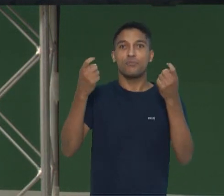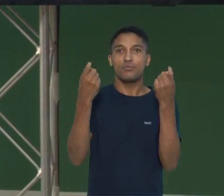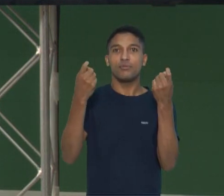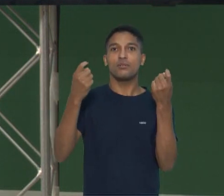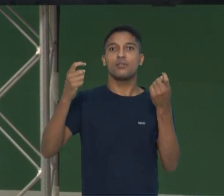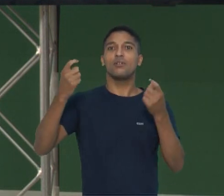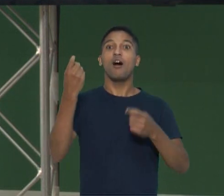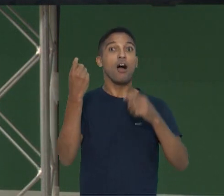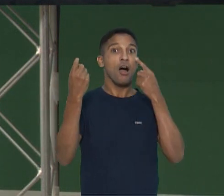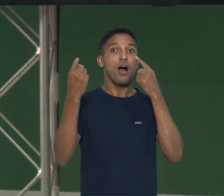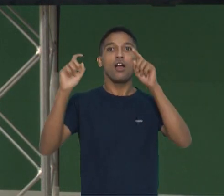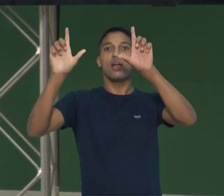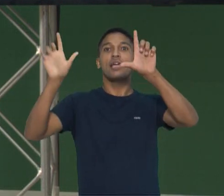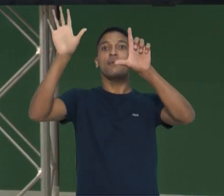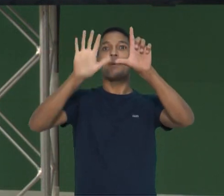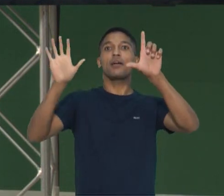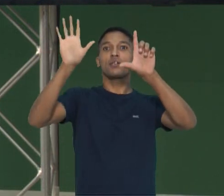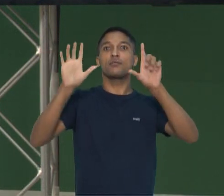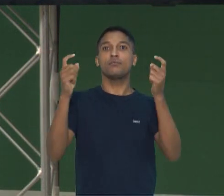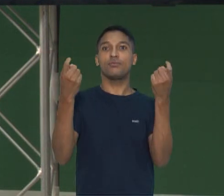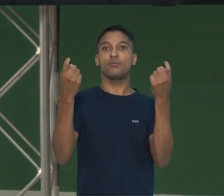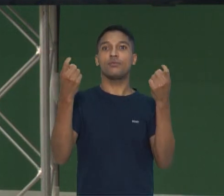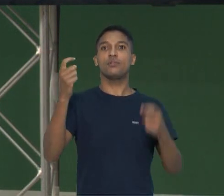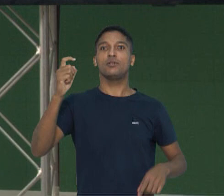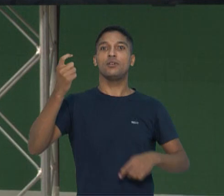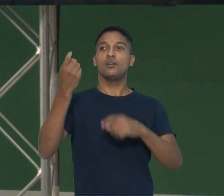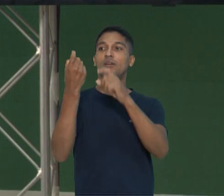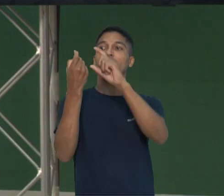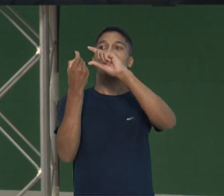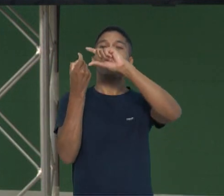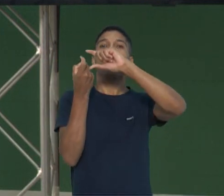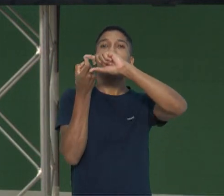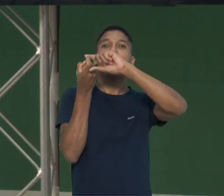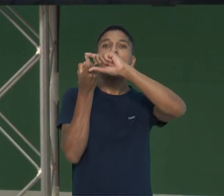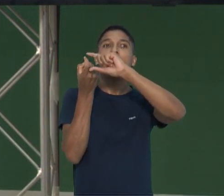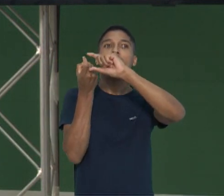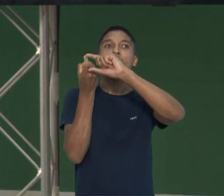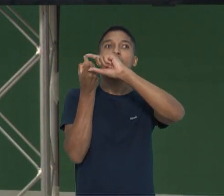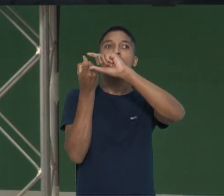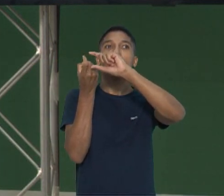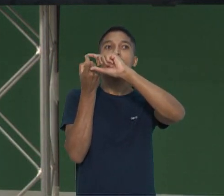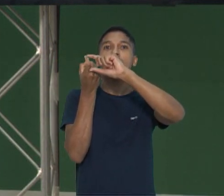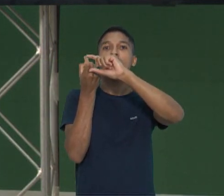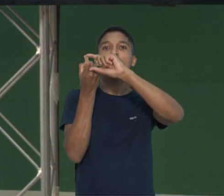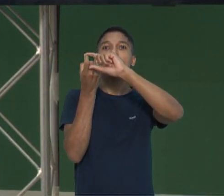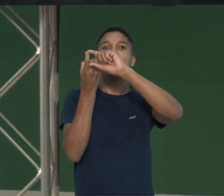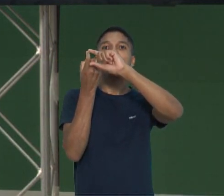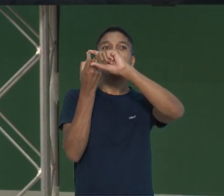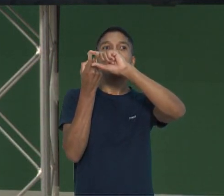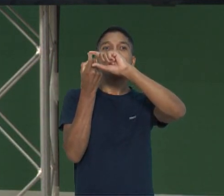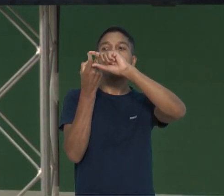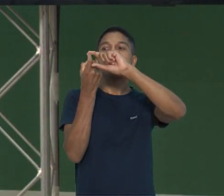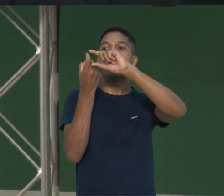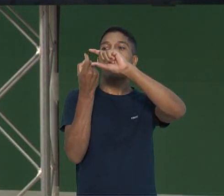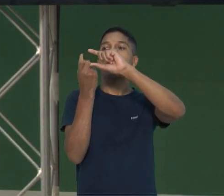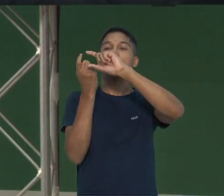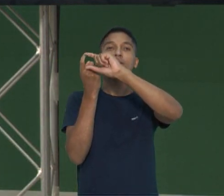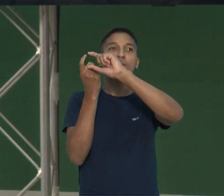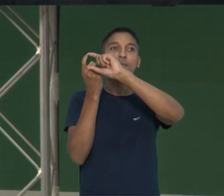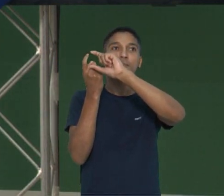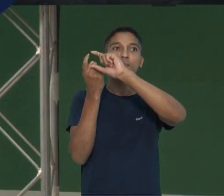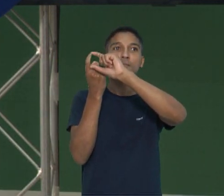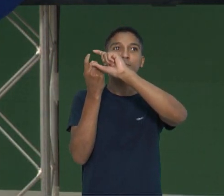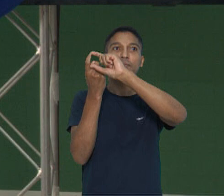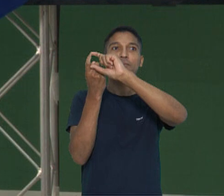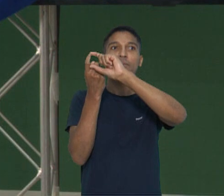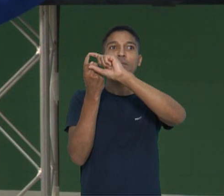de B é a distância da origem até o extremo do eixo imaginário. A distância A é a